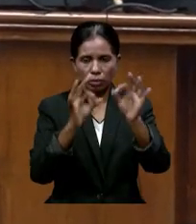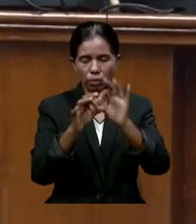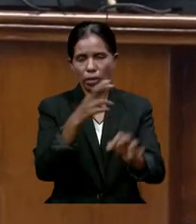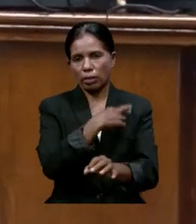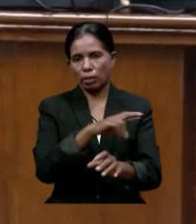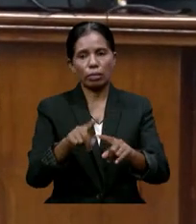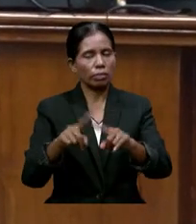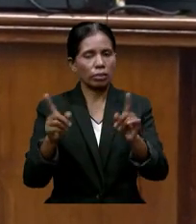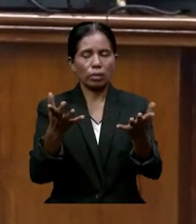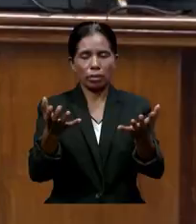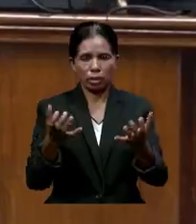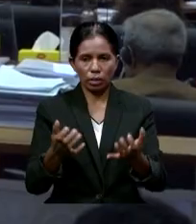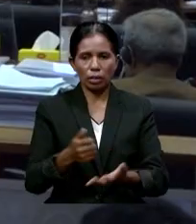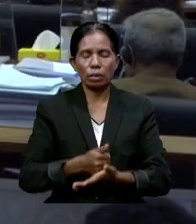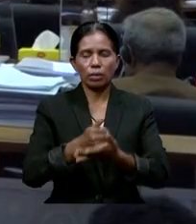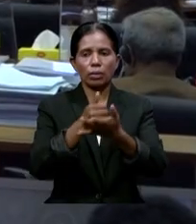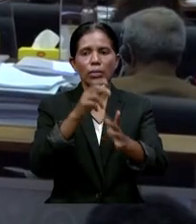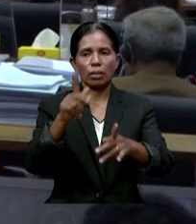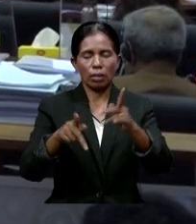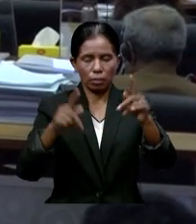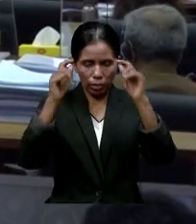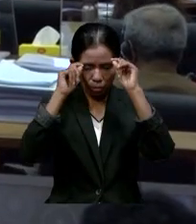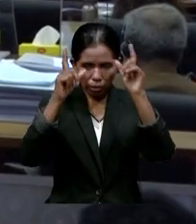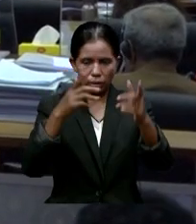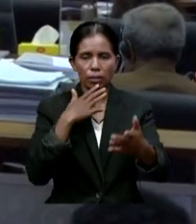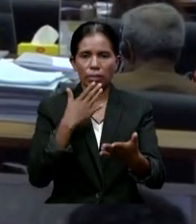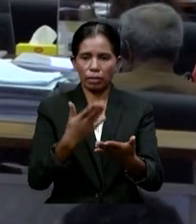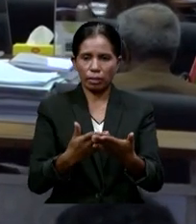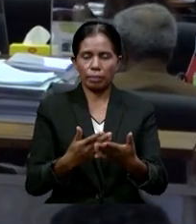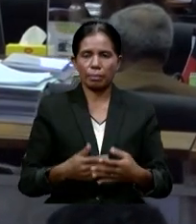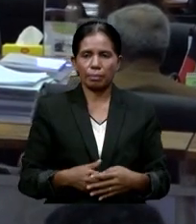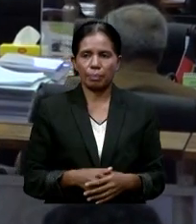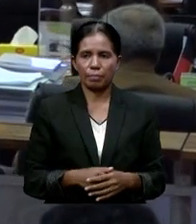nebe hakarak servi ba povo Timor-Leste ni dia, equipa cobertura, GMN.